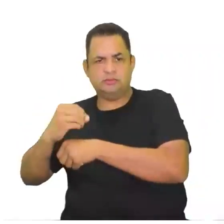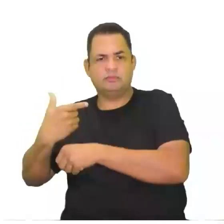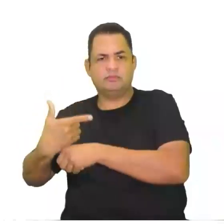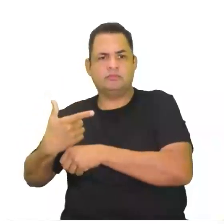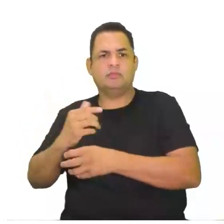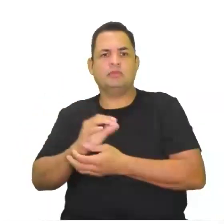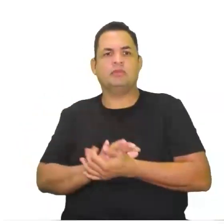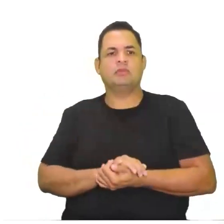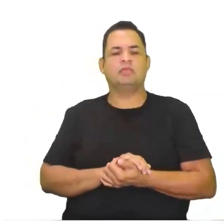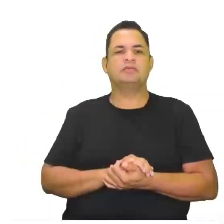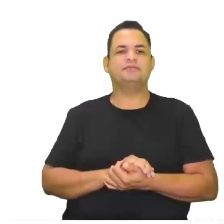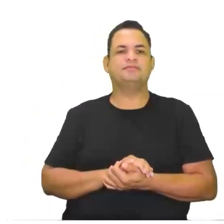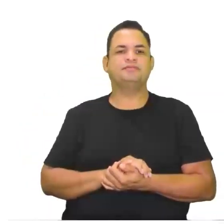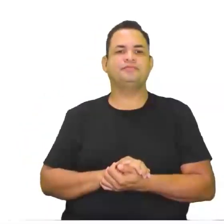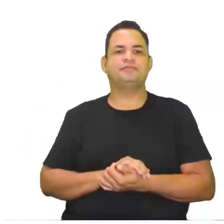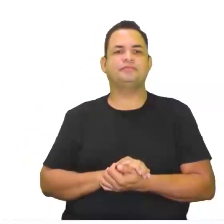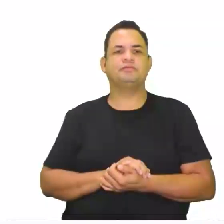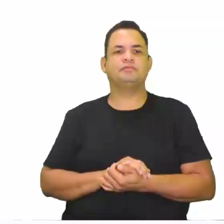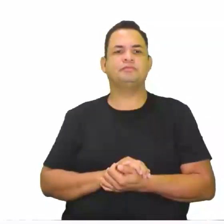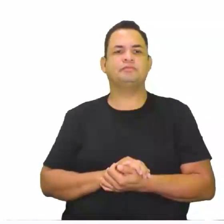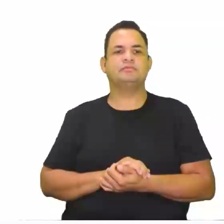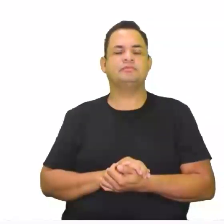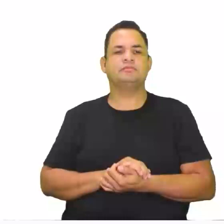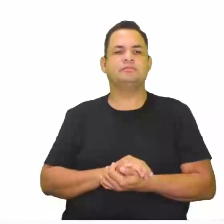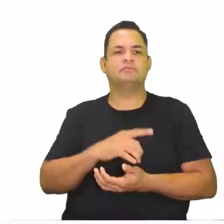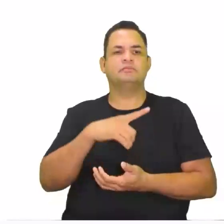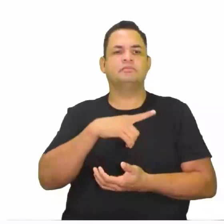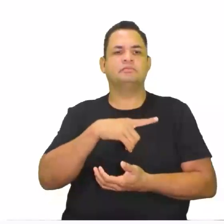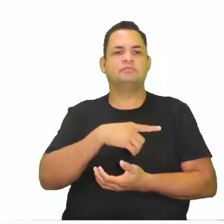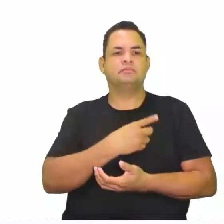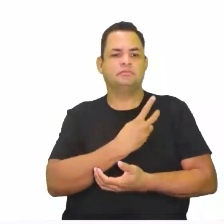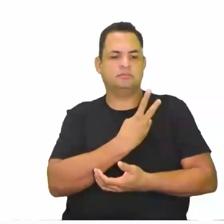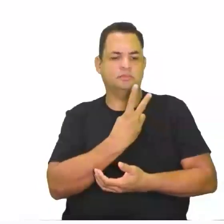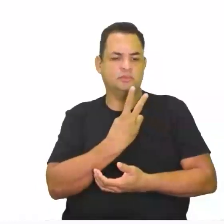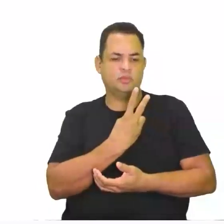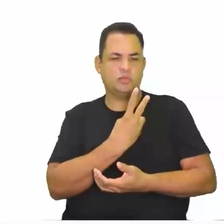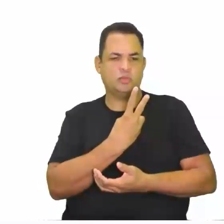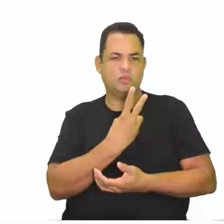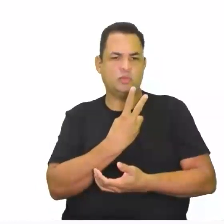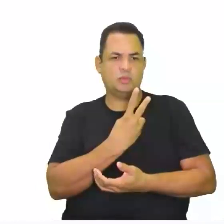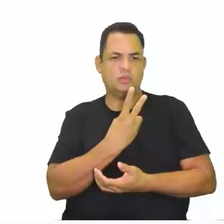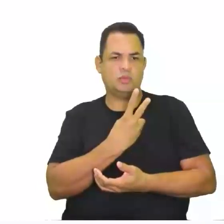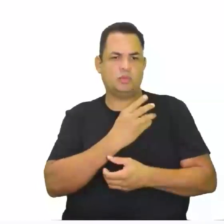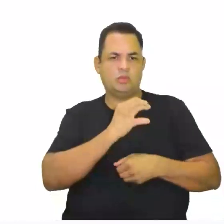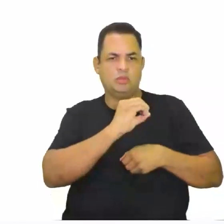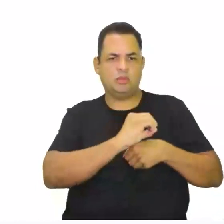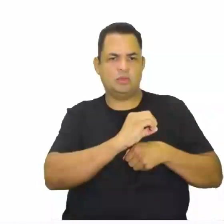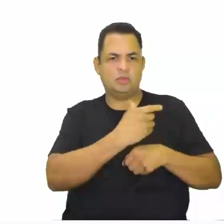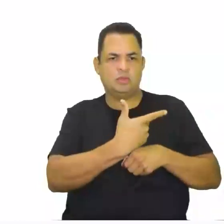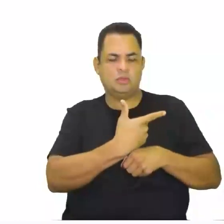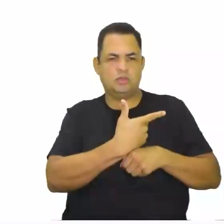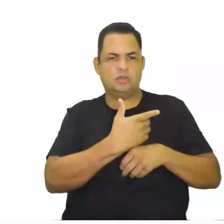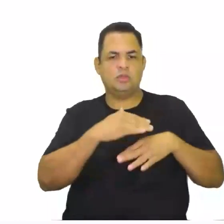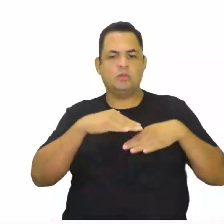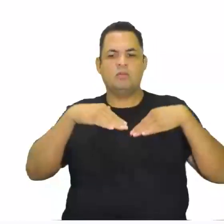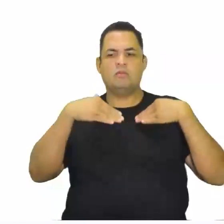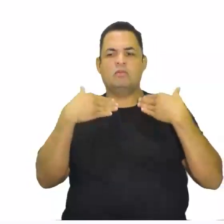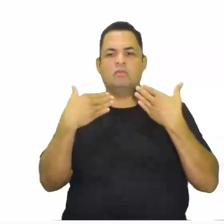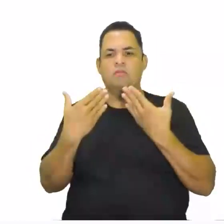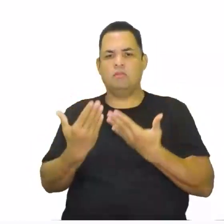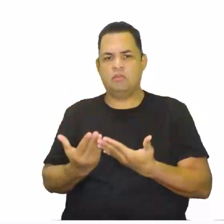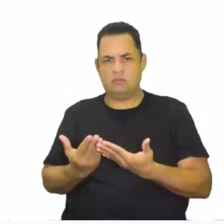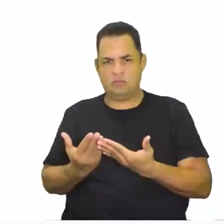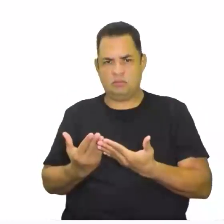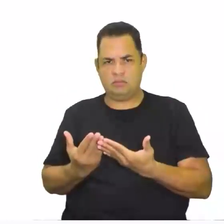só tinha aparentemente 2 oxigênios, né? Esquece o coeficiente por enquanto. Quando a gente